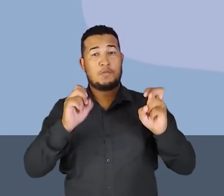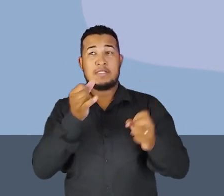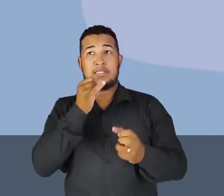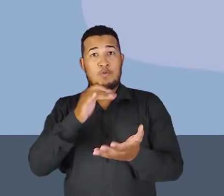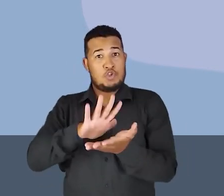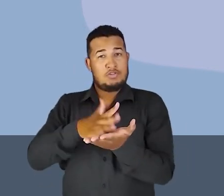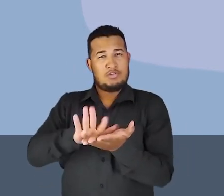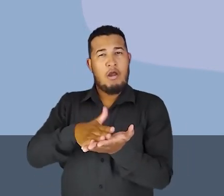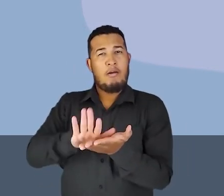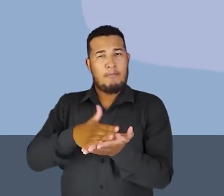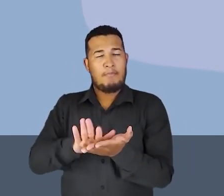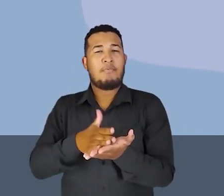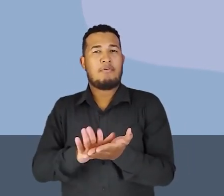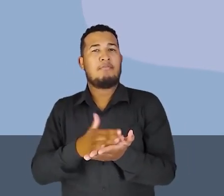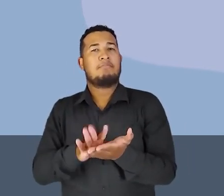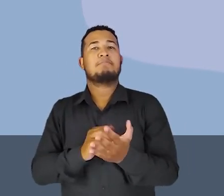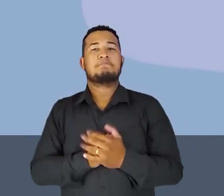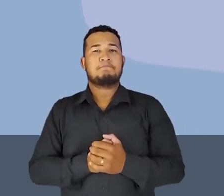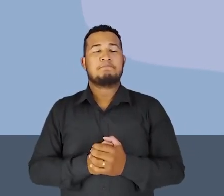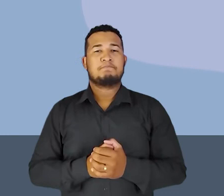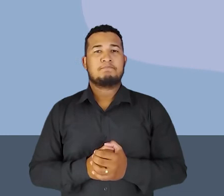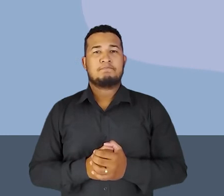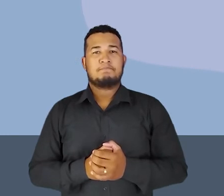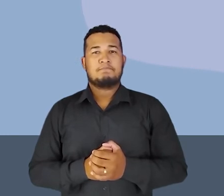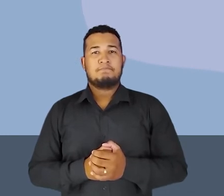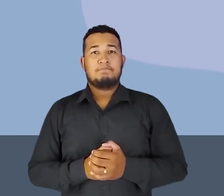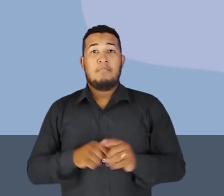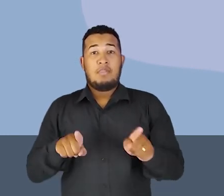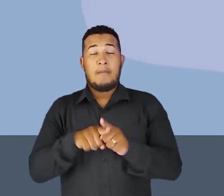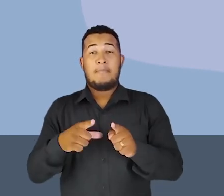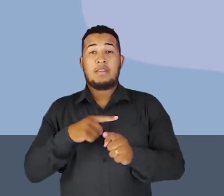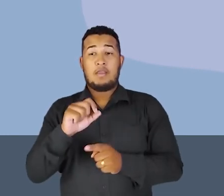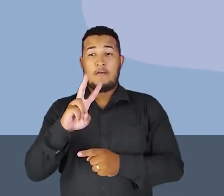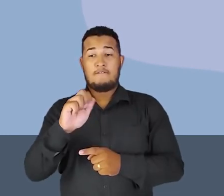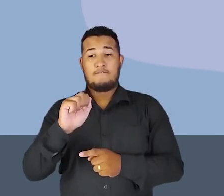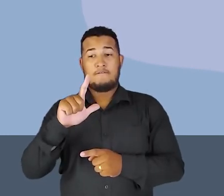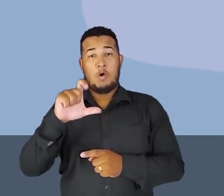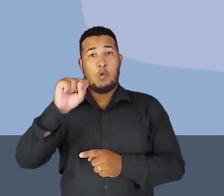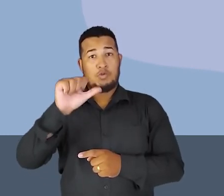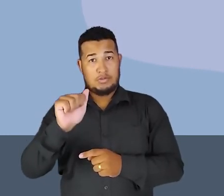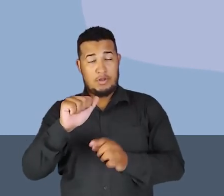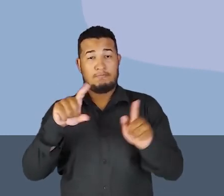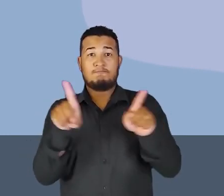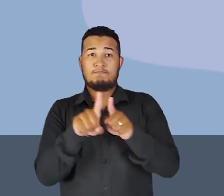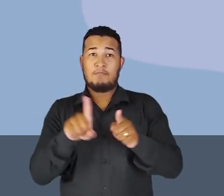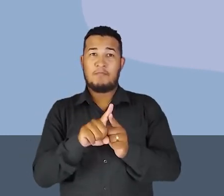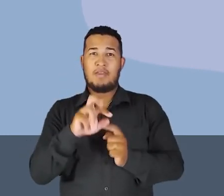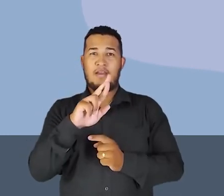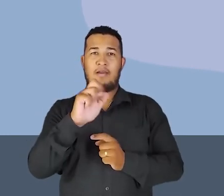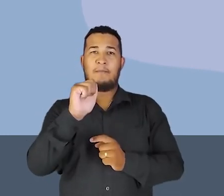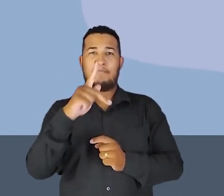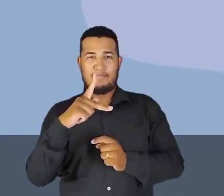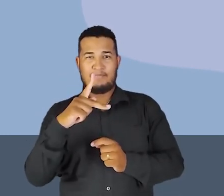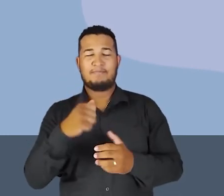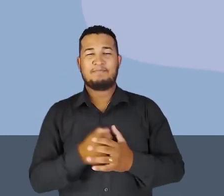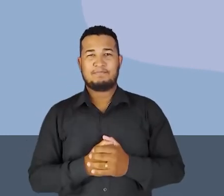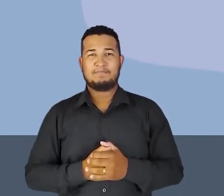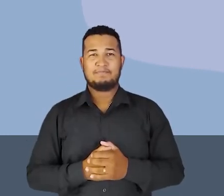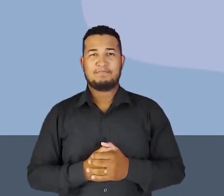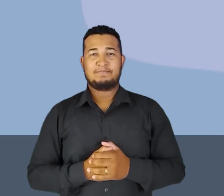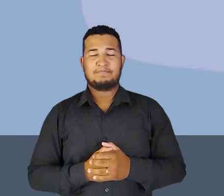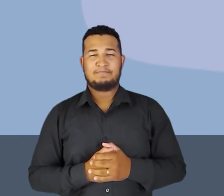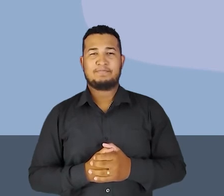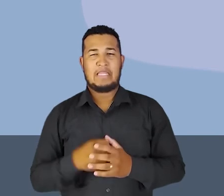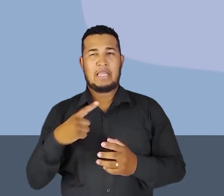samba, ao chorinho e à valsa e o rap também. Como é que se dá essa questão do ritmo, né? Como você cria